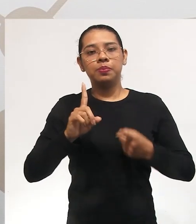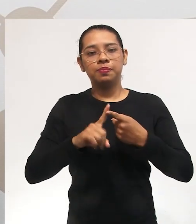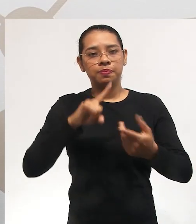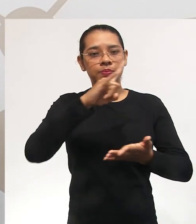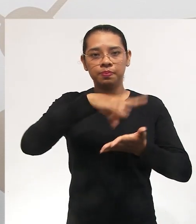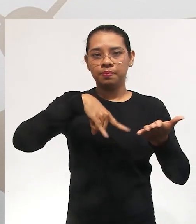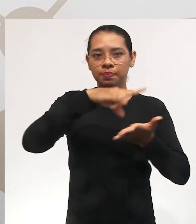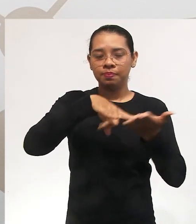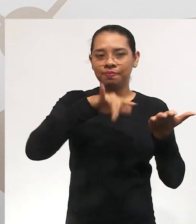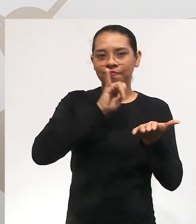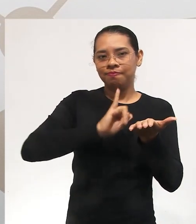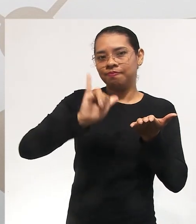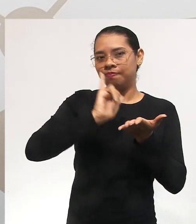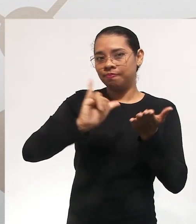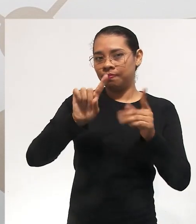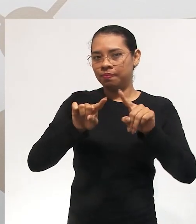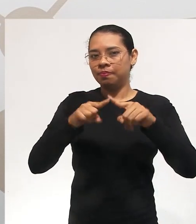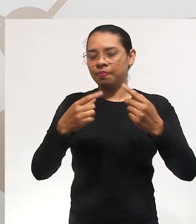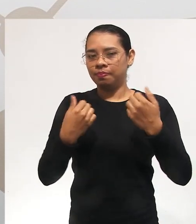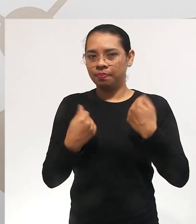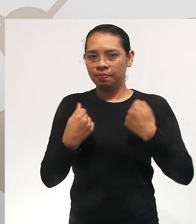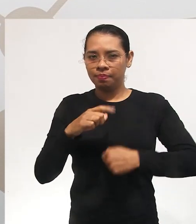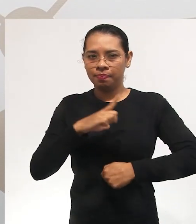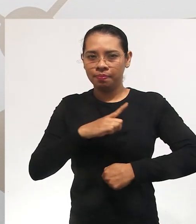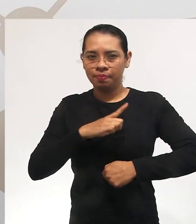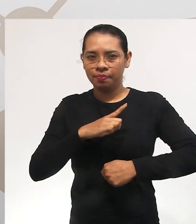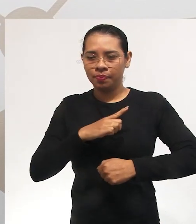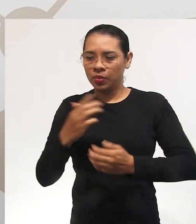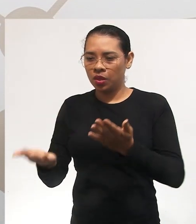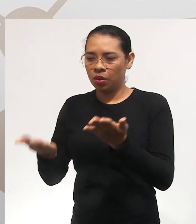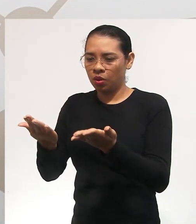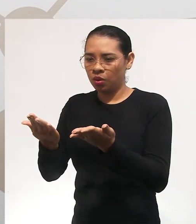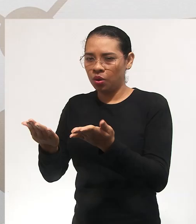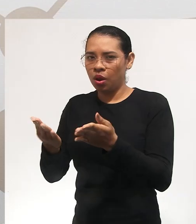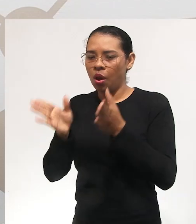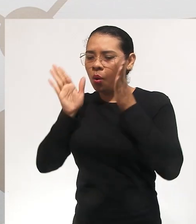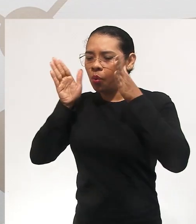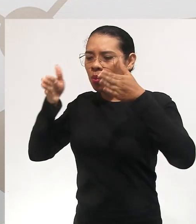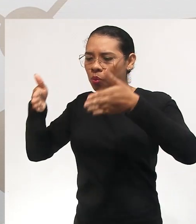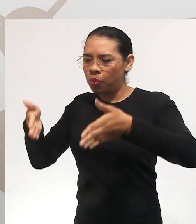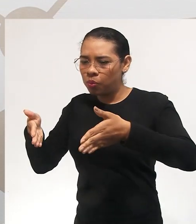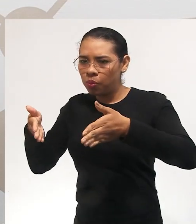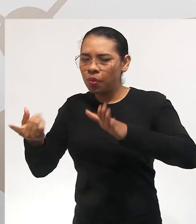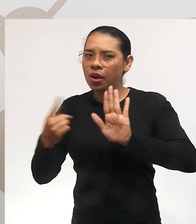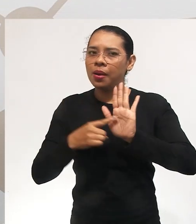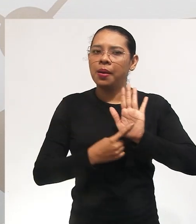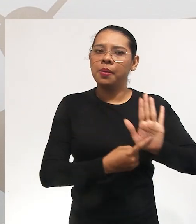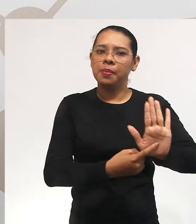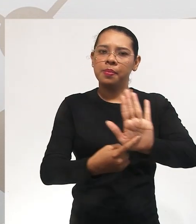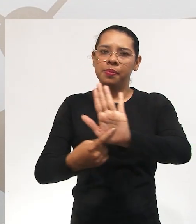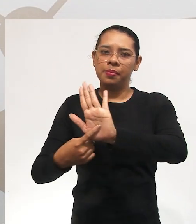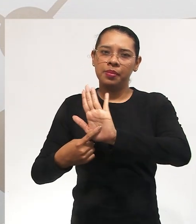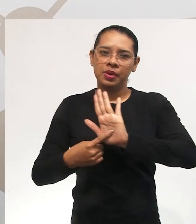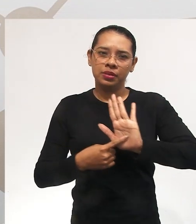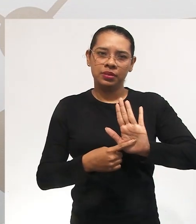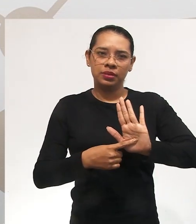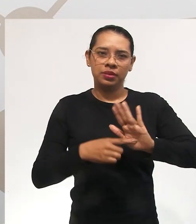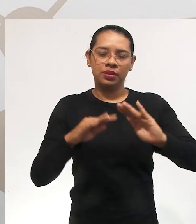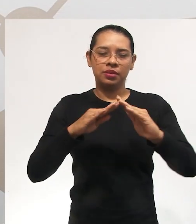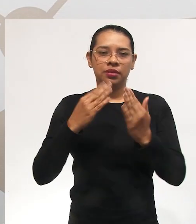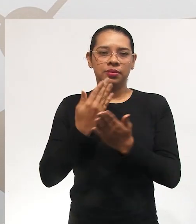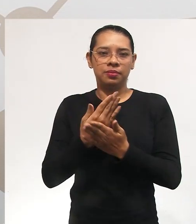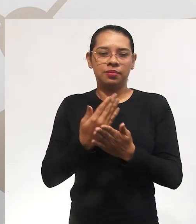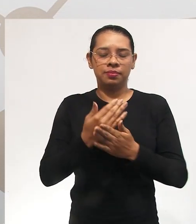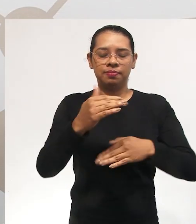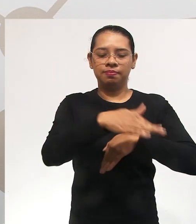está uma grande informação, mas eu tenho que pegar um objeto de conhecimento daquele e traduzir aquilo num plano de aula ou numa